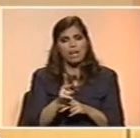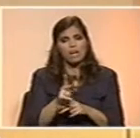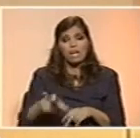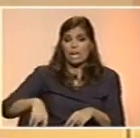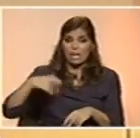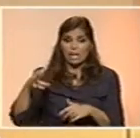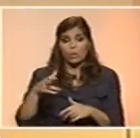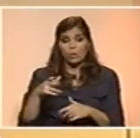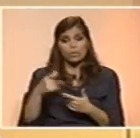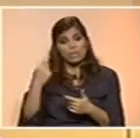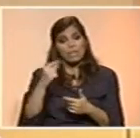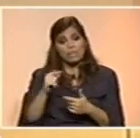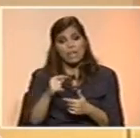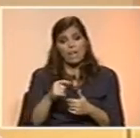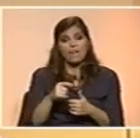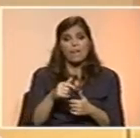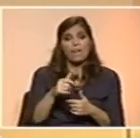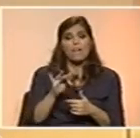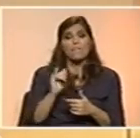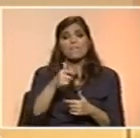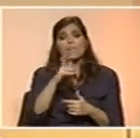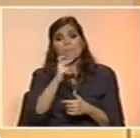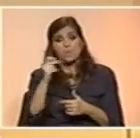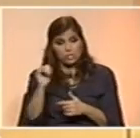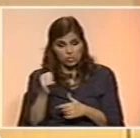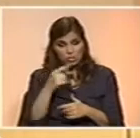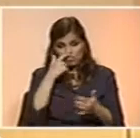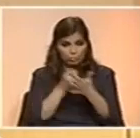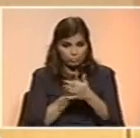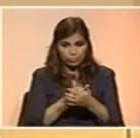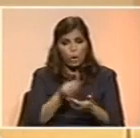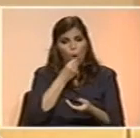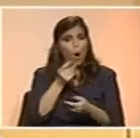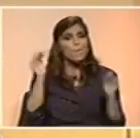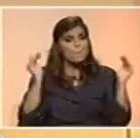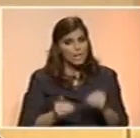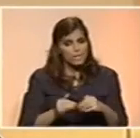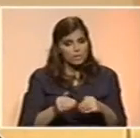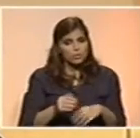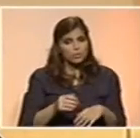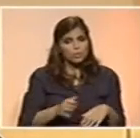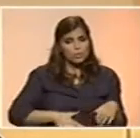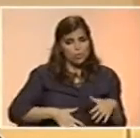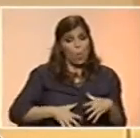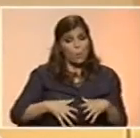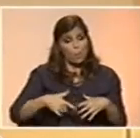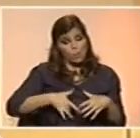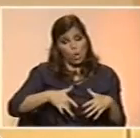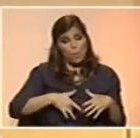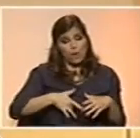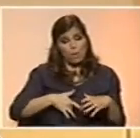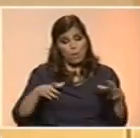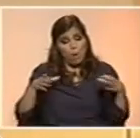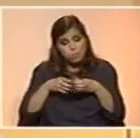em fibras, o que significa que vai dar mais saciedade mais precocemente, ingerem menor quantidade, uhum. o tamanho do estômago é mais pequeno e, portanto, há